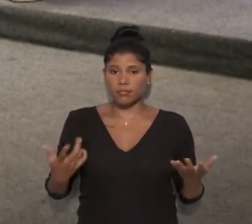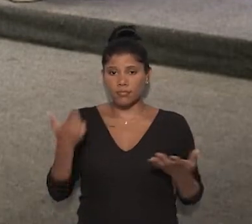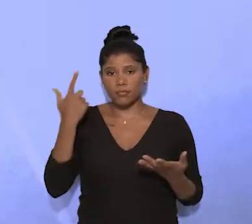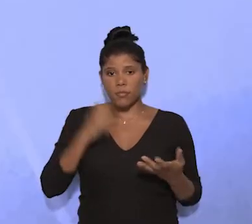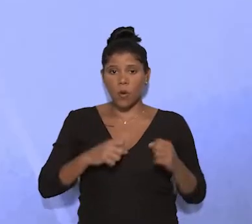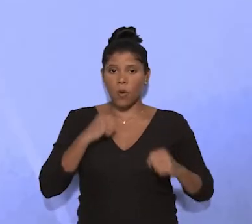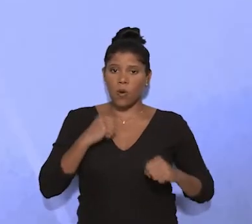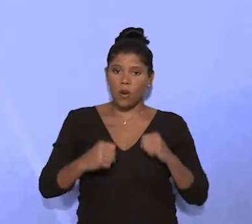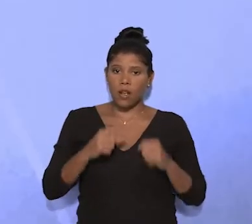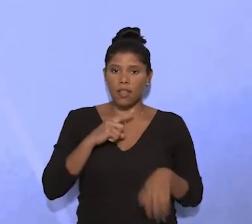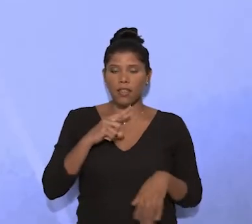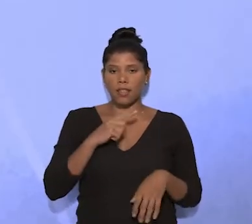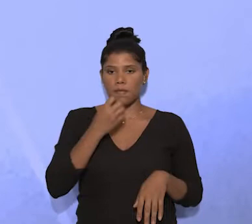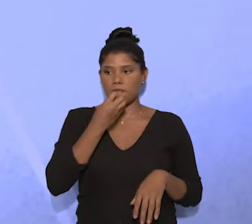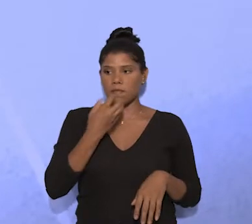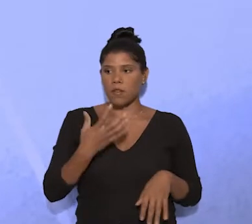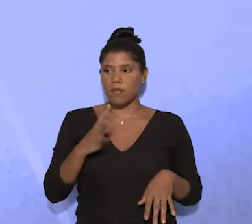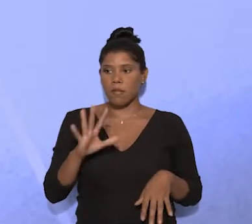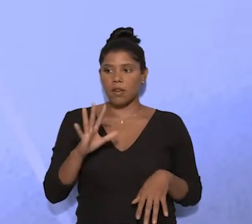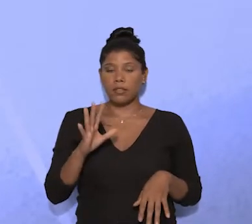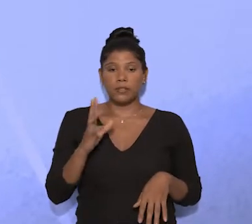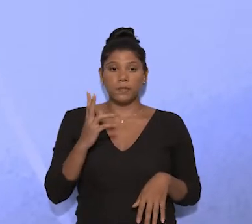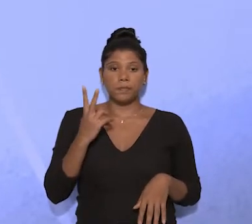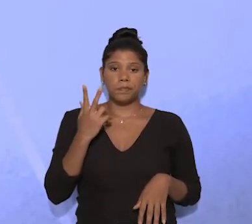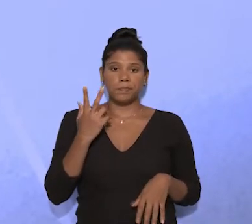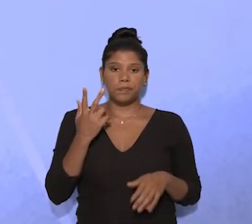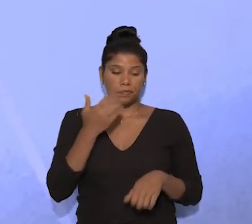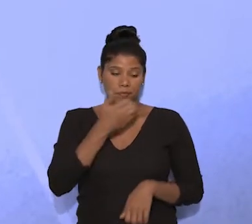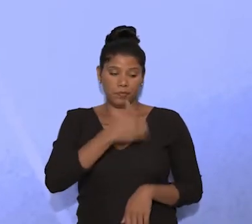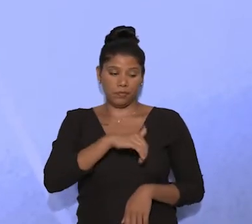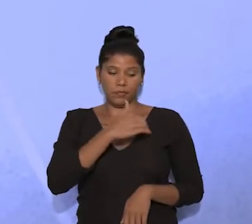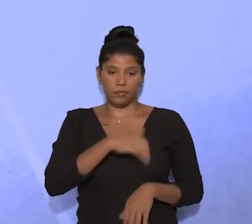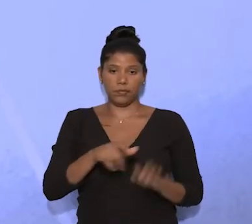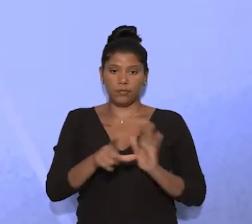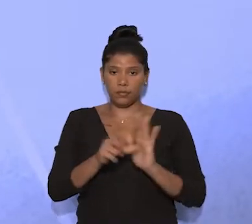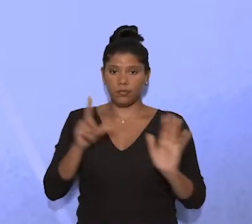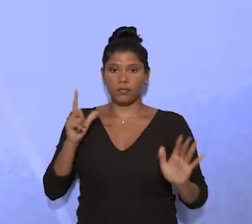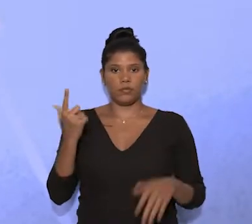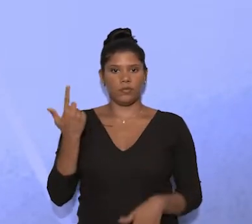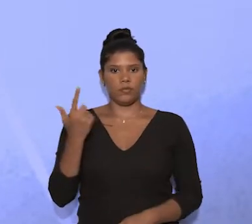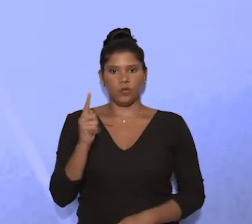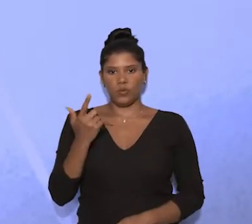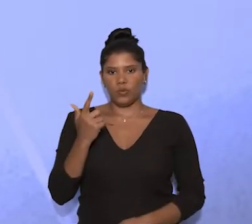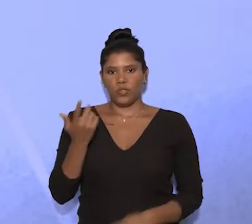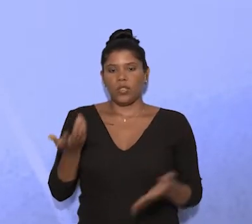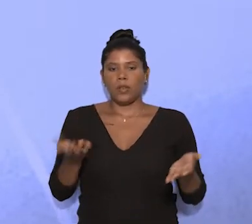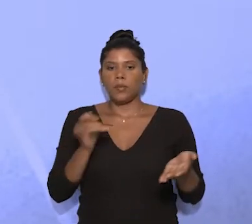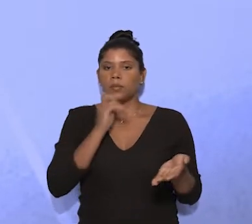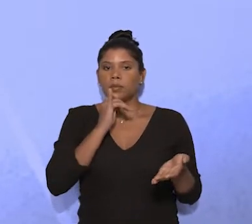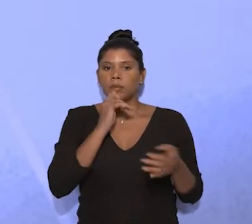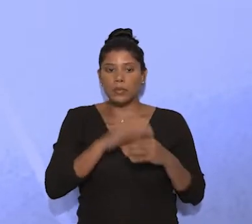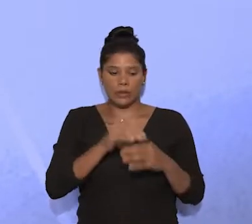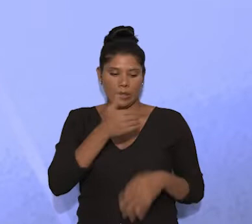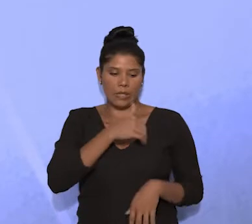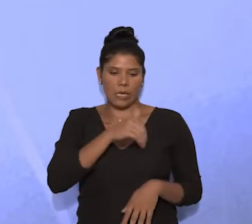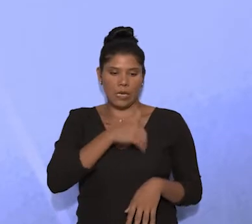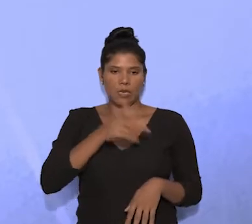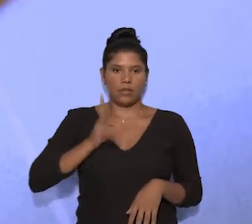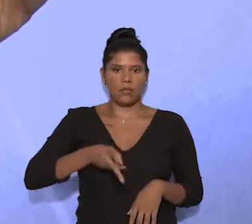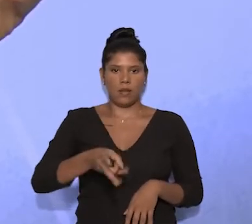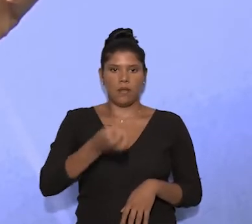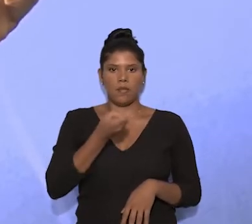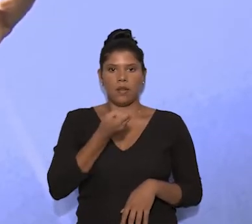Ceará não teve essa oportunidade dos lances de profundidade que vinha tendo antes. Porque o Ceará estava sendo o time da reação, era o time